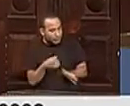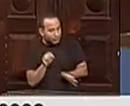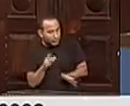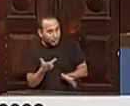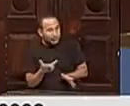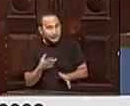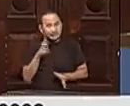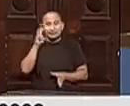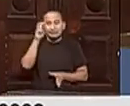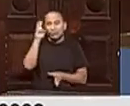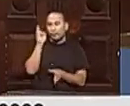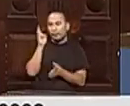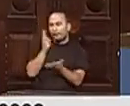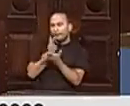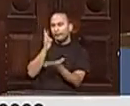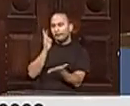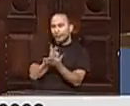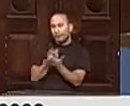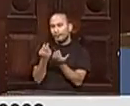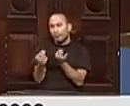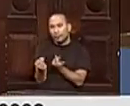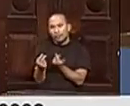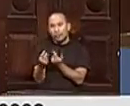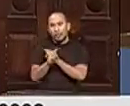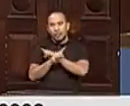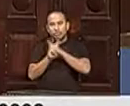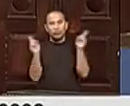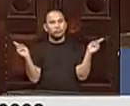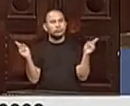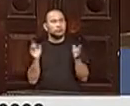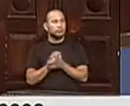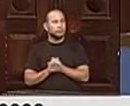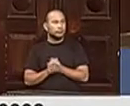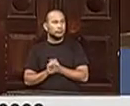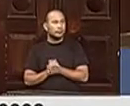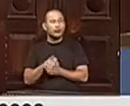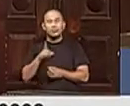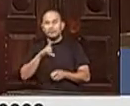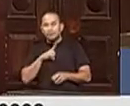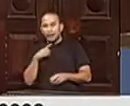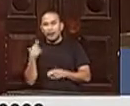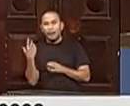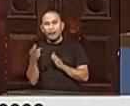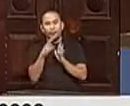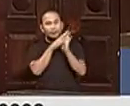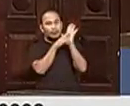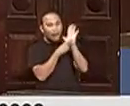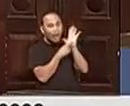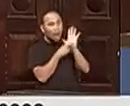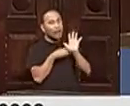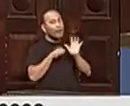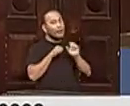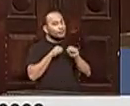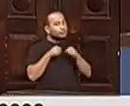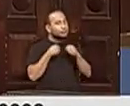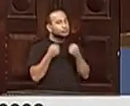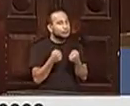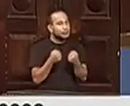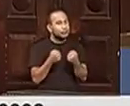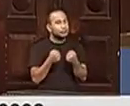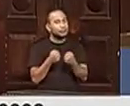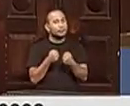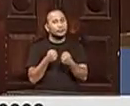foi dos 5 ao mesmo tempo? Não! Há uma relação direta de poder, há uma relação de